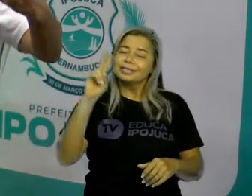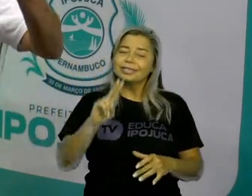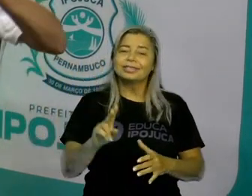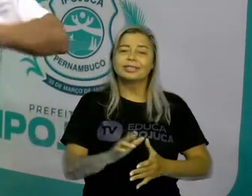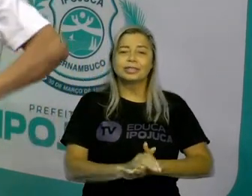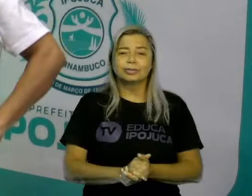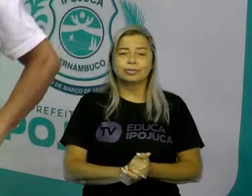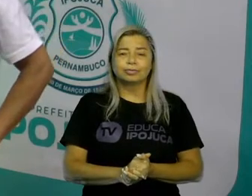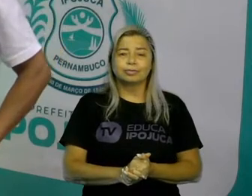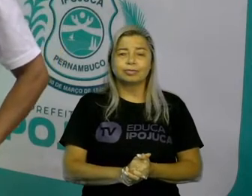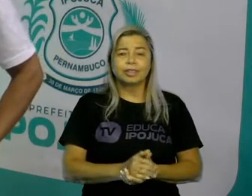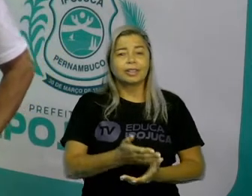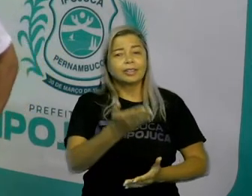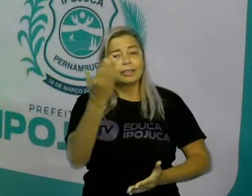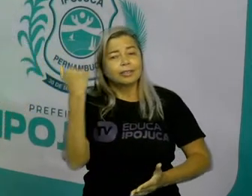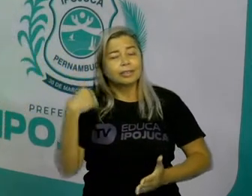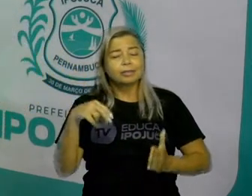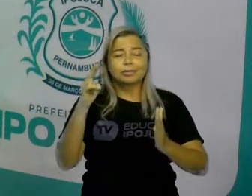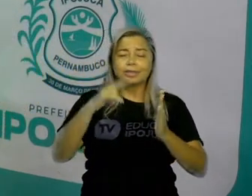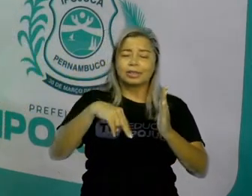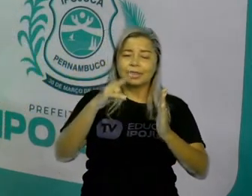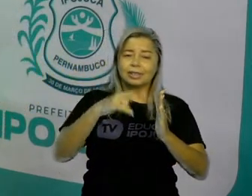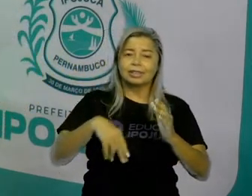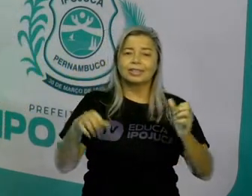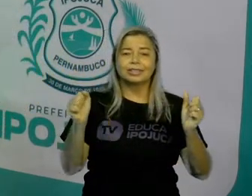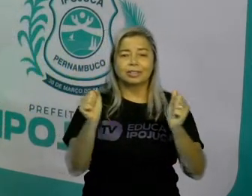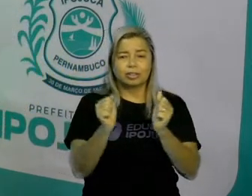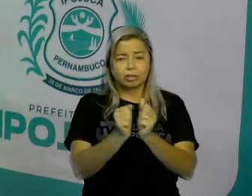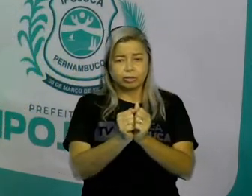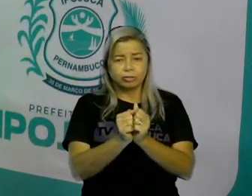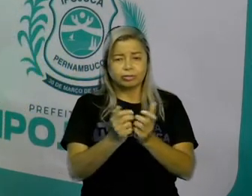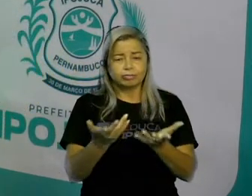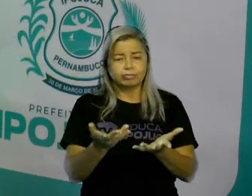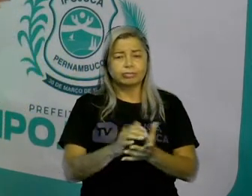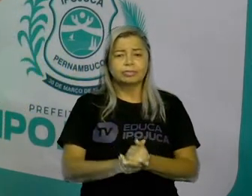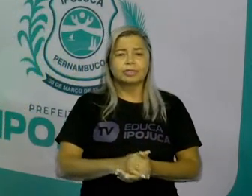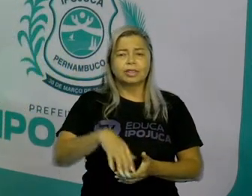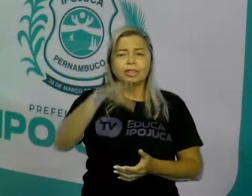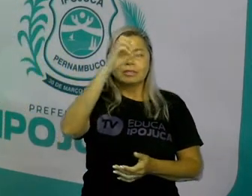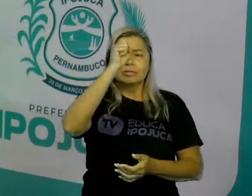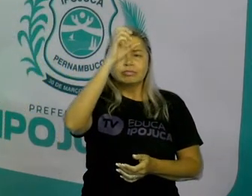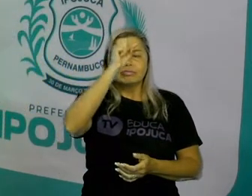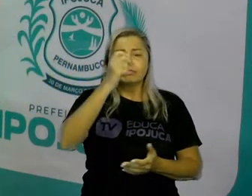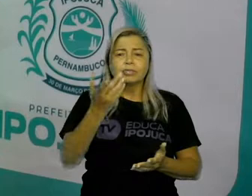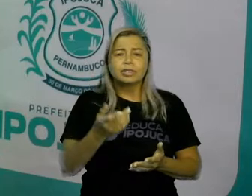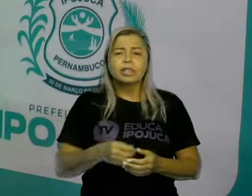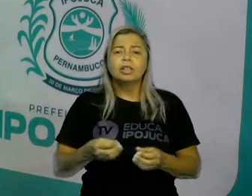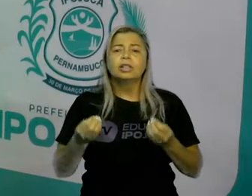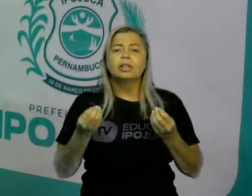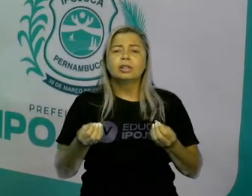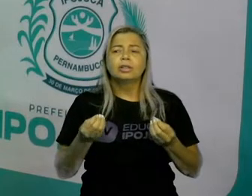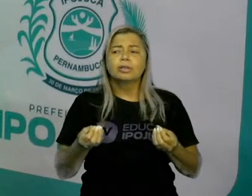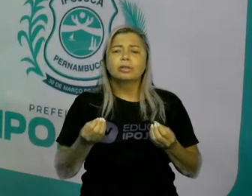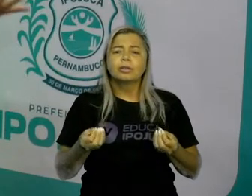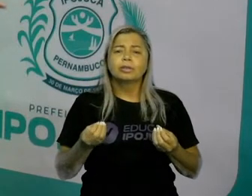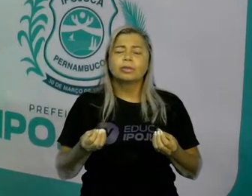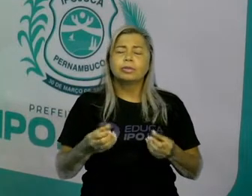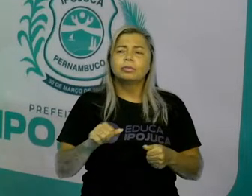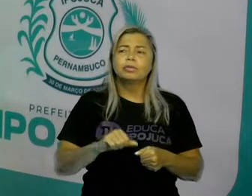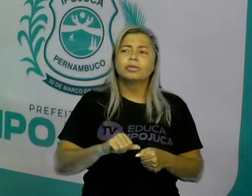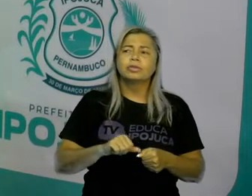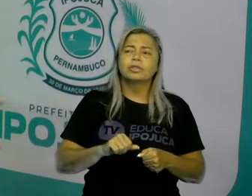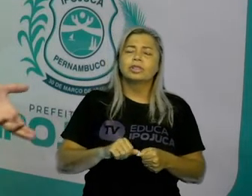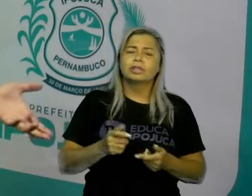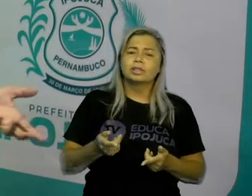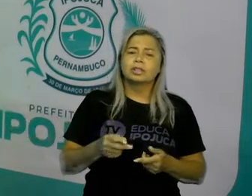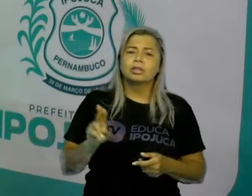Vamos agora ler junto com a professora para entender um pouco como é que eu faço uma arte visual. O que é que eu posso usar para ter